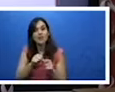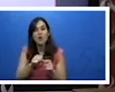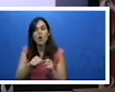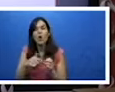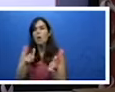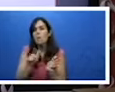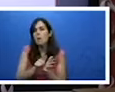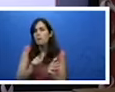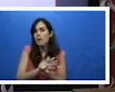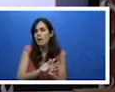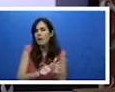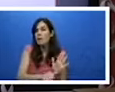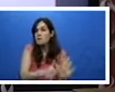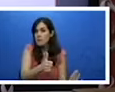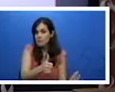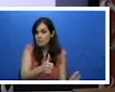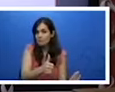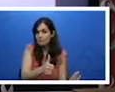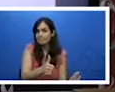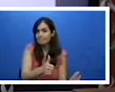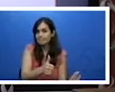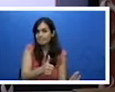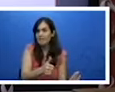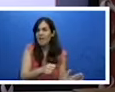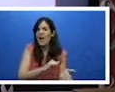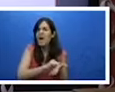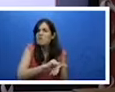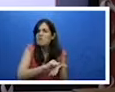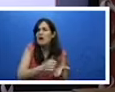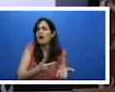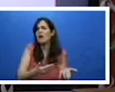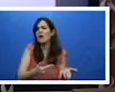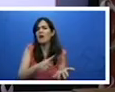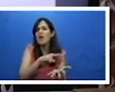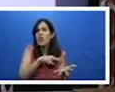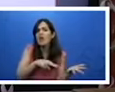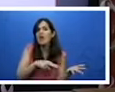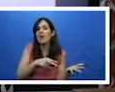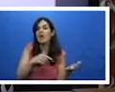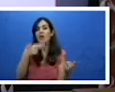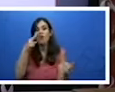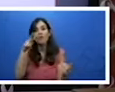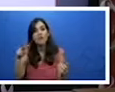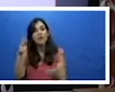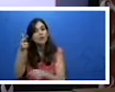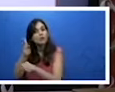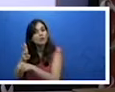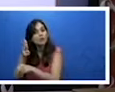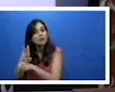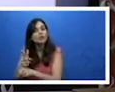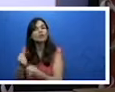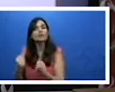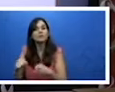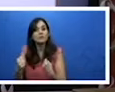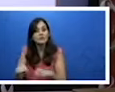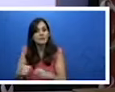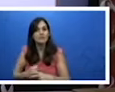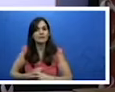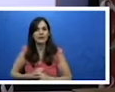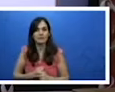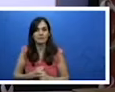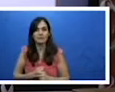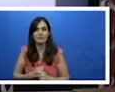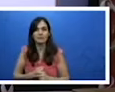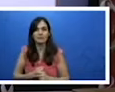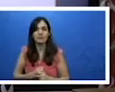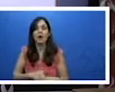vocês vão escrever uma primeira folha, vão apagando, vão lendo, vão assistindo a videoaula novamente, se necessário, vão